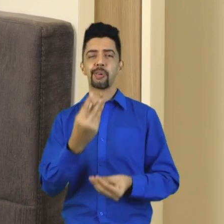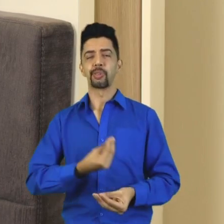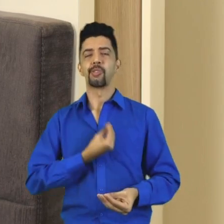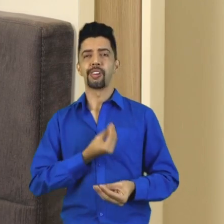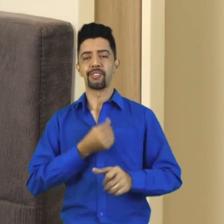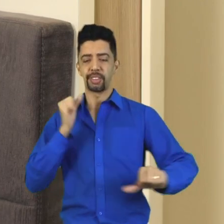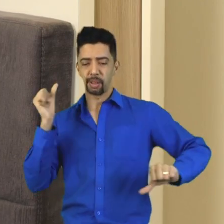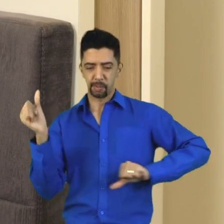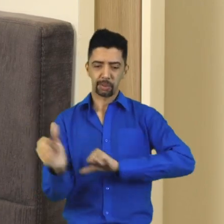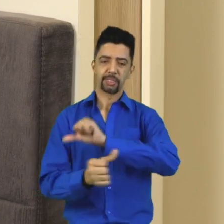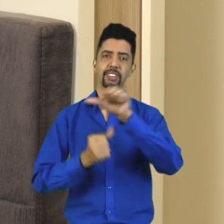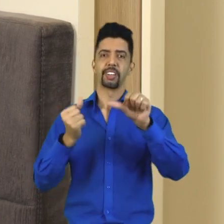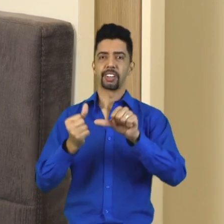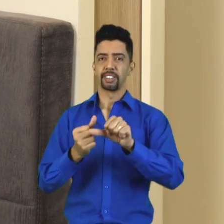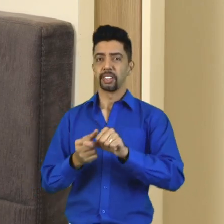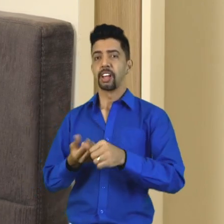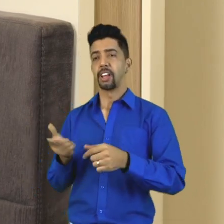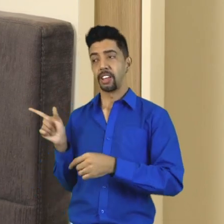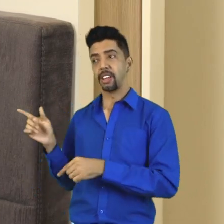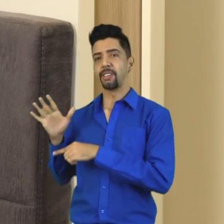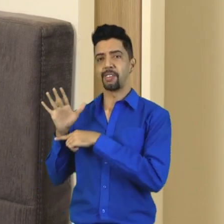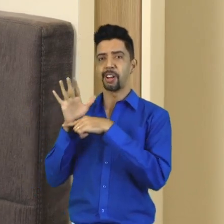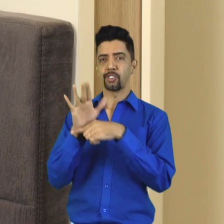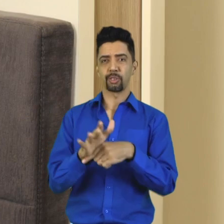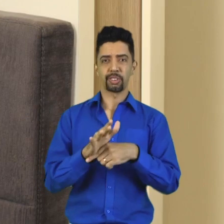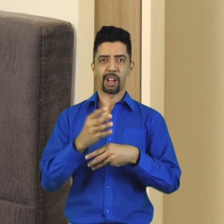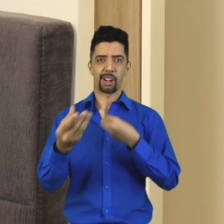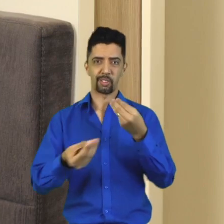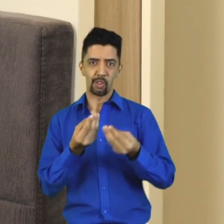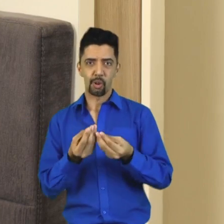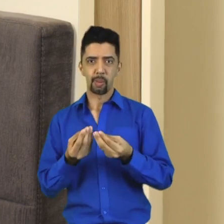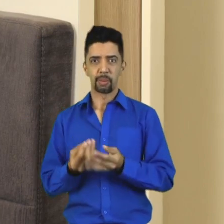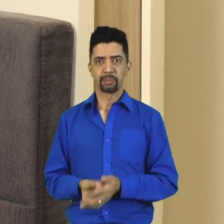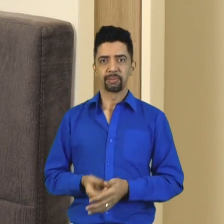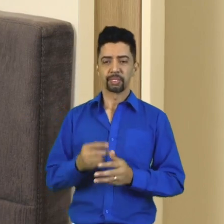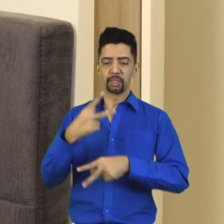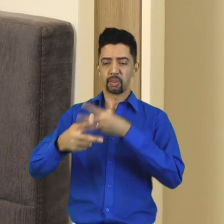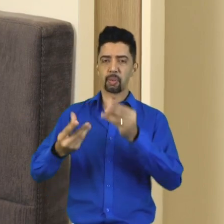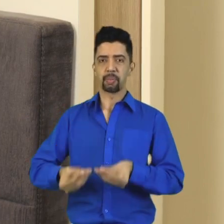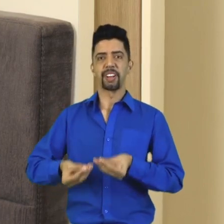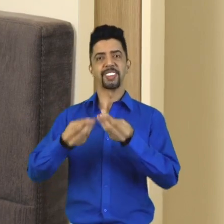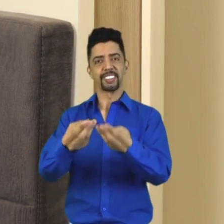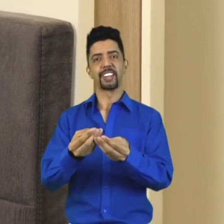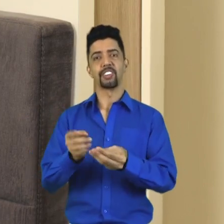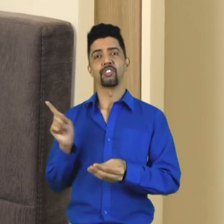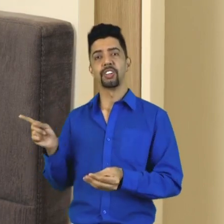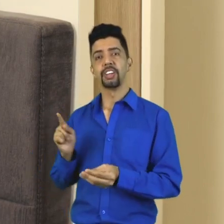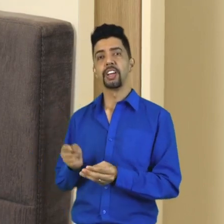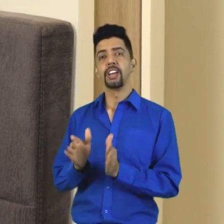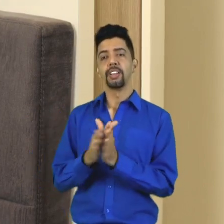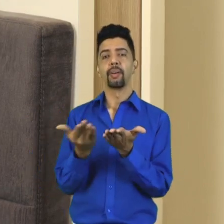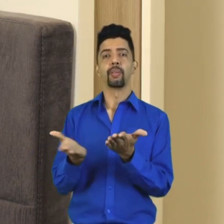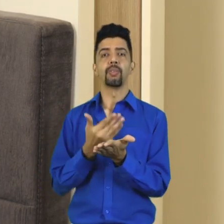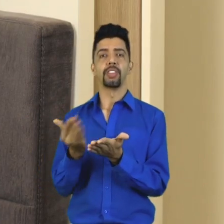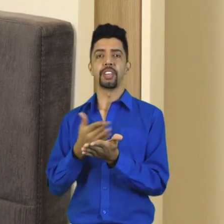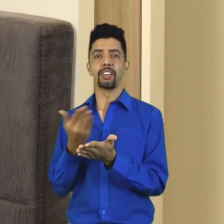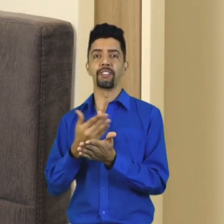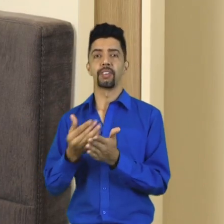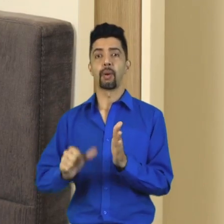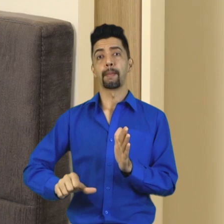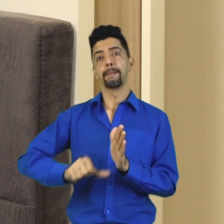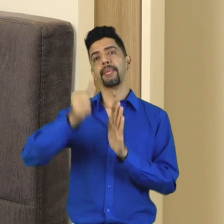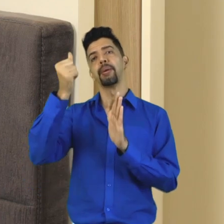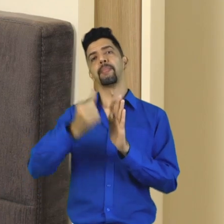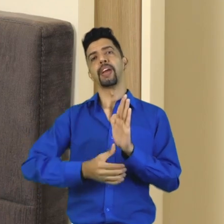se torne uma realidade, vou deixar aqui de presente para você o primeiro capítulo do livro